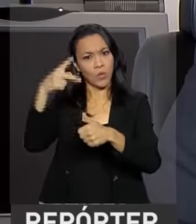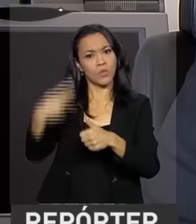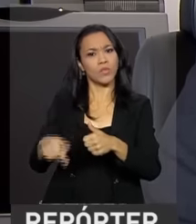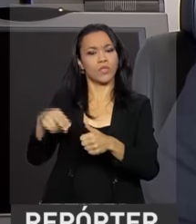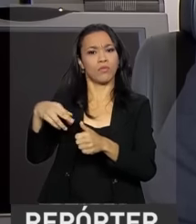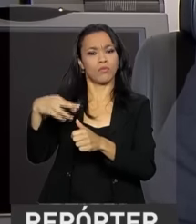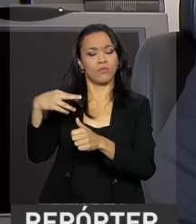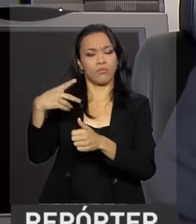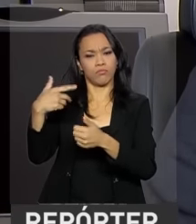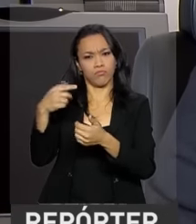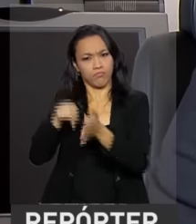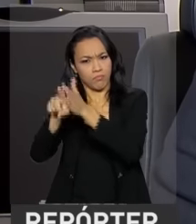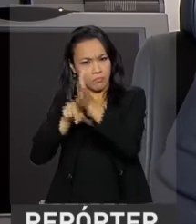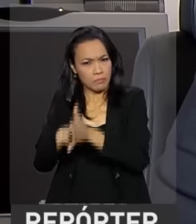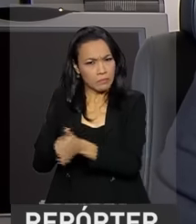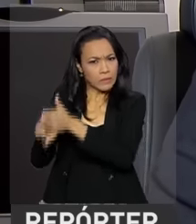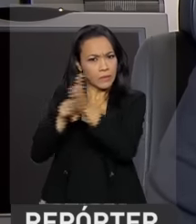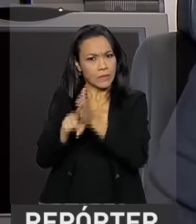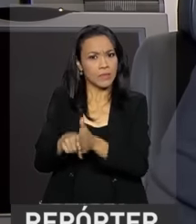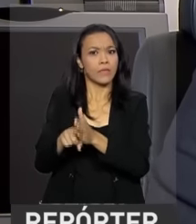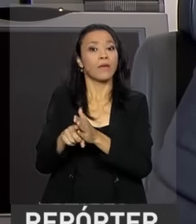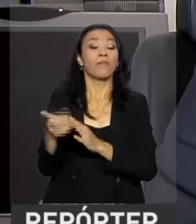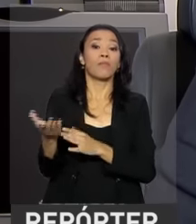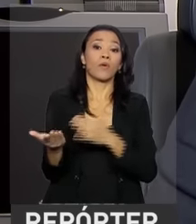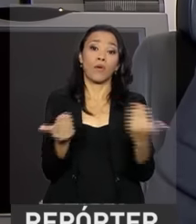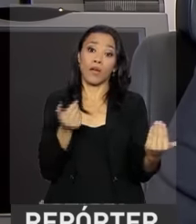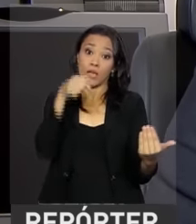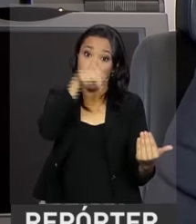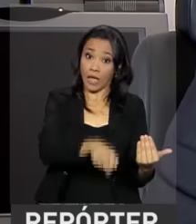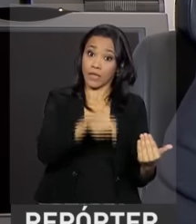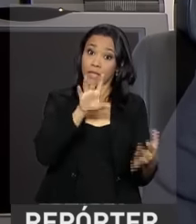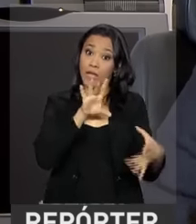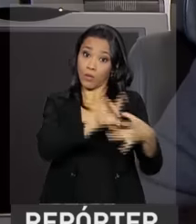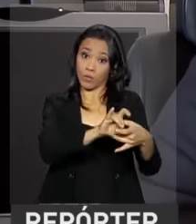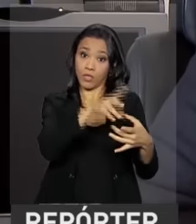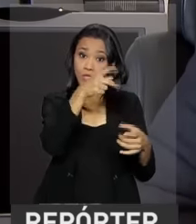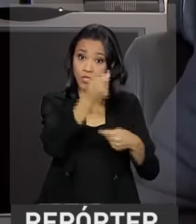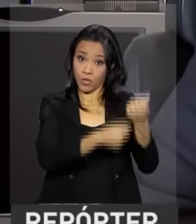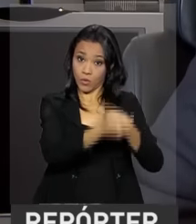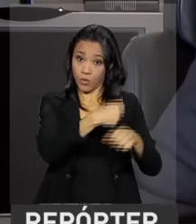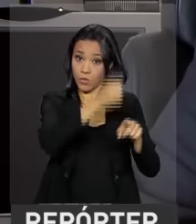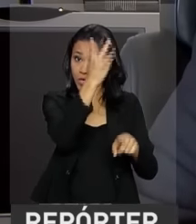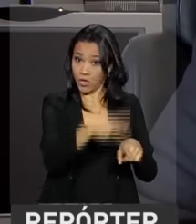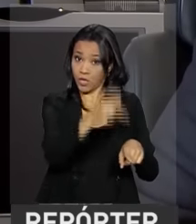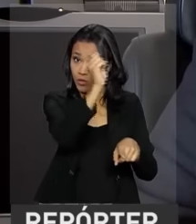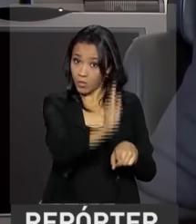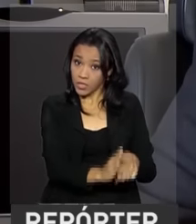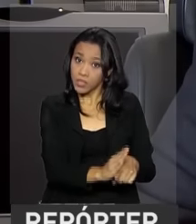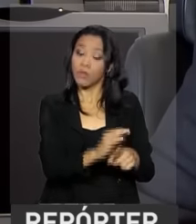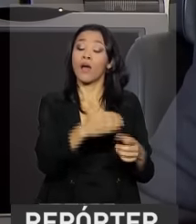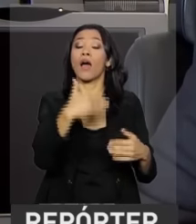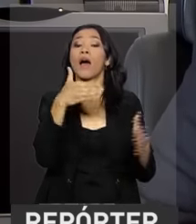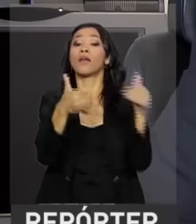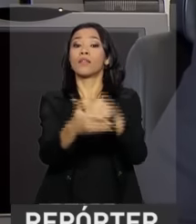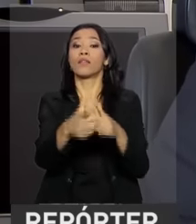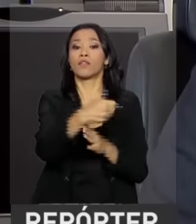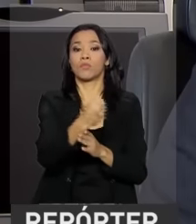projeções para o crescimento deste ano da economia brasileira e também para o crescimento da economia brasileira em